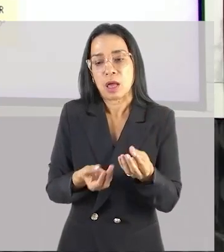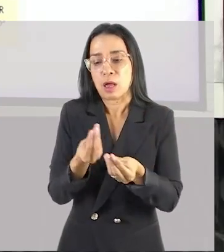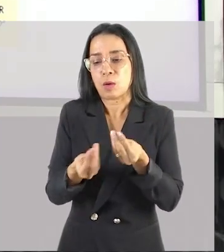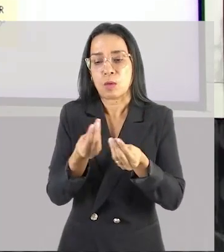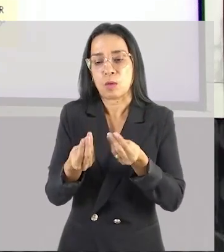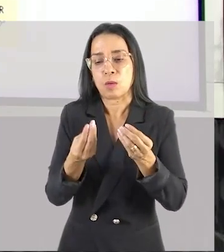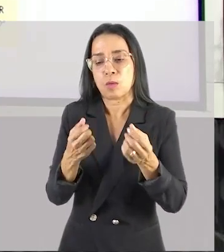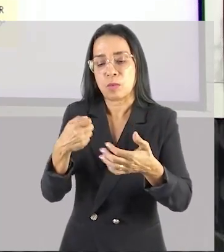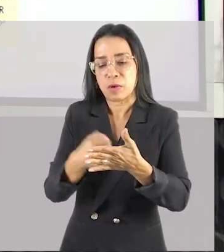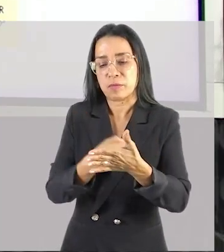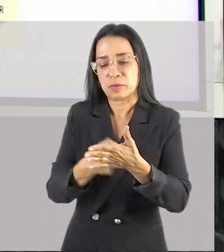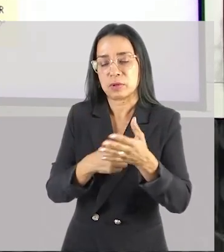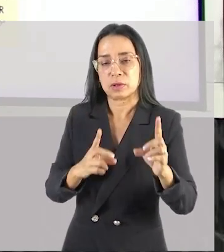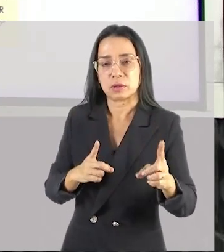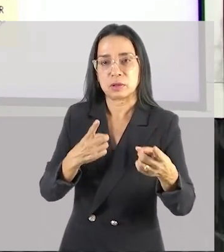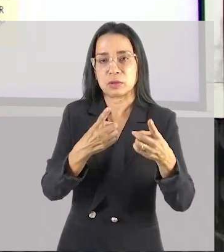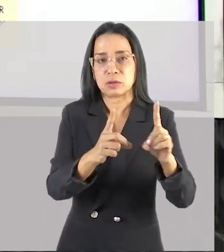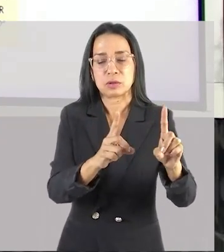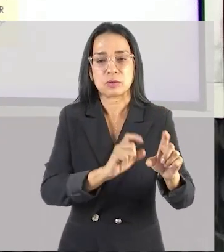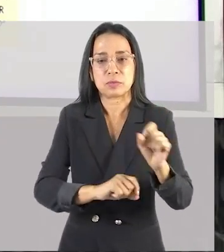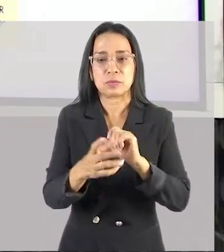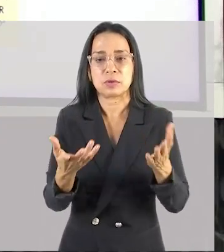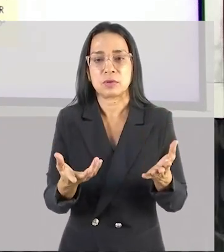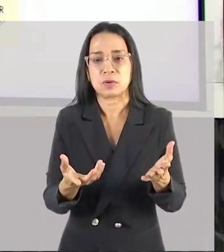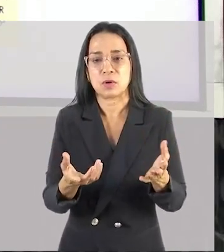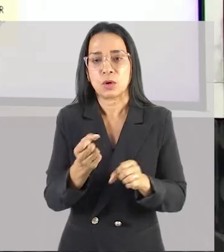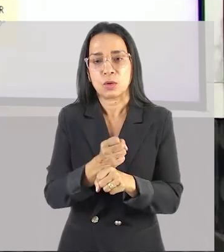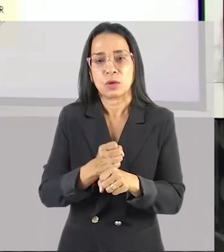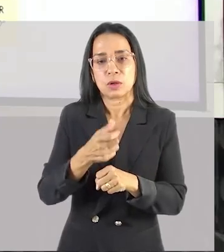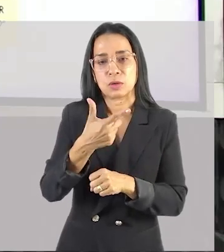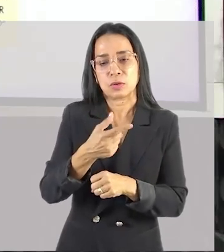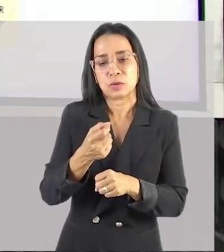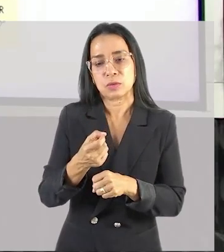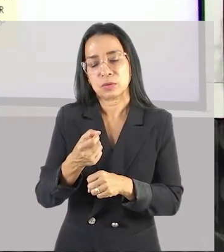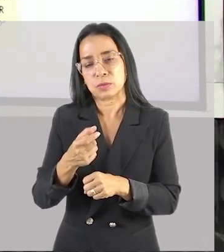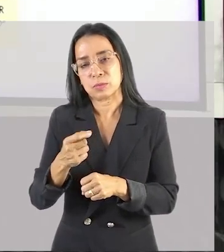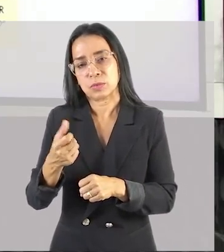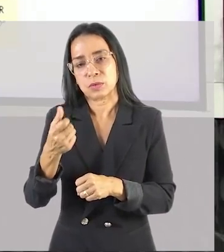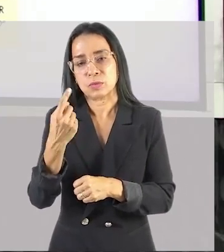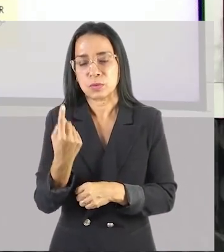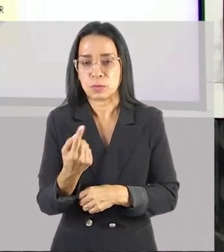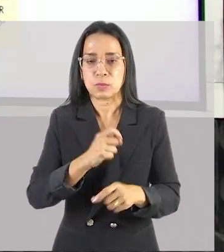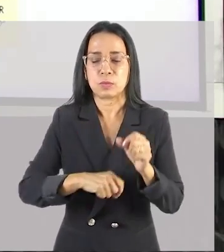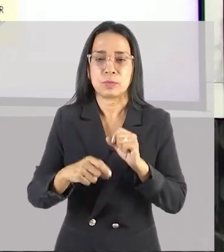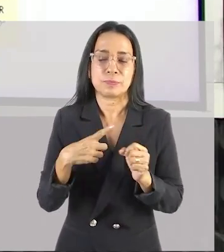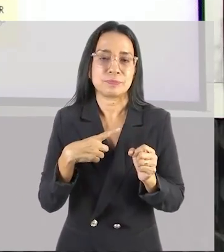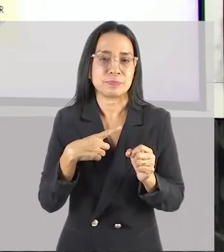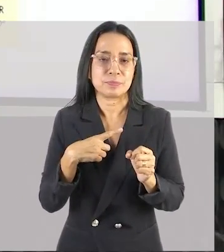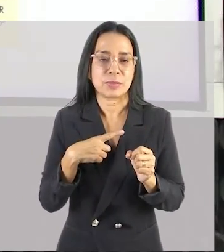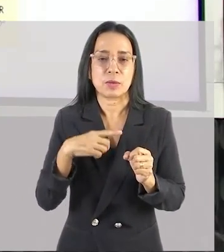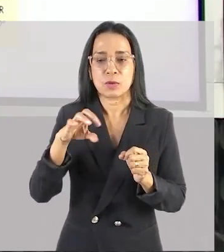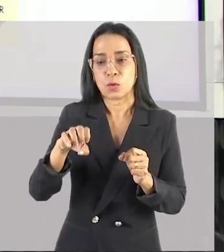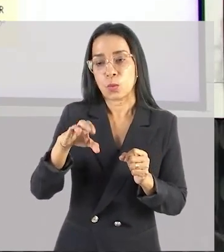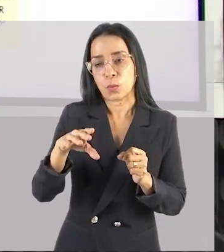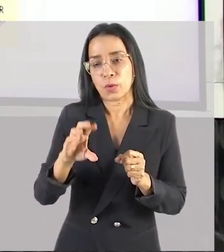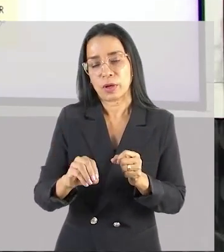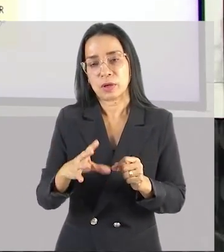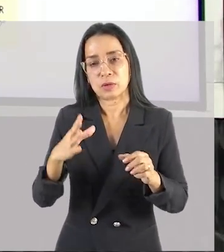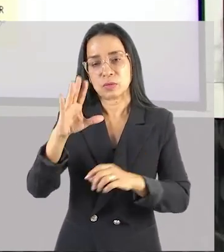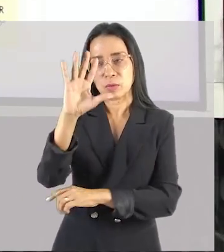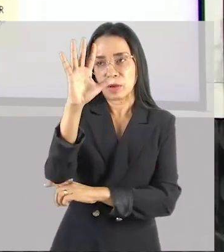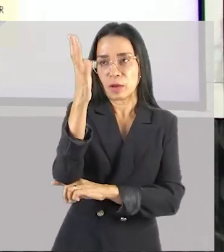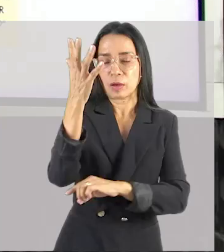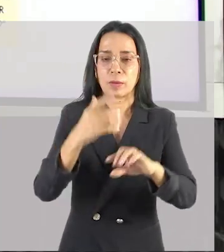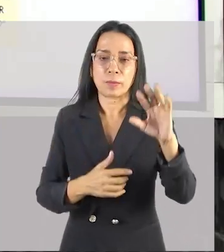Passando para os anos de 2001, a gente tem ali um eixo ambiental. Olha só, olha como o eixo ambiental apareceu em 2001. E vocês